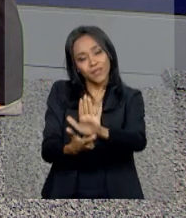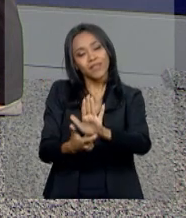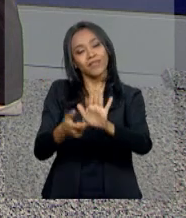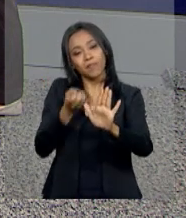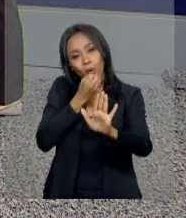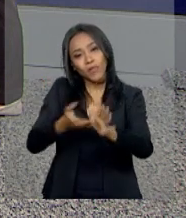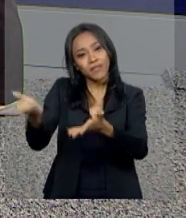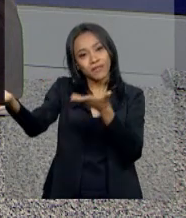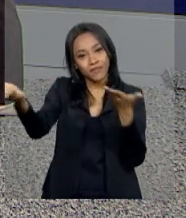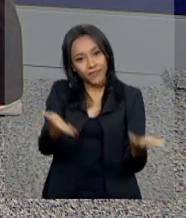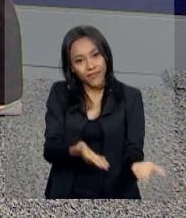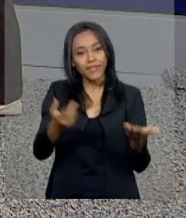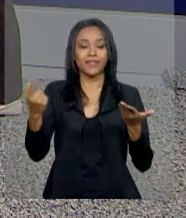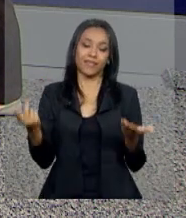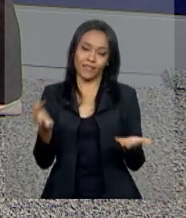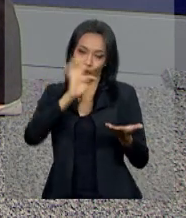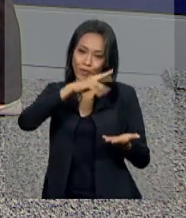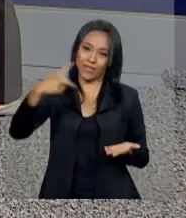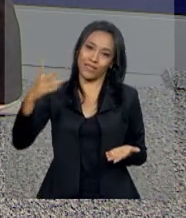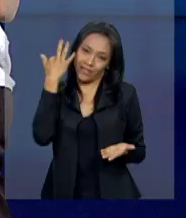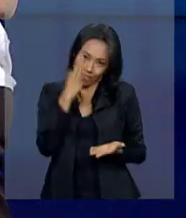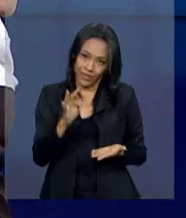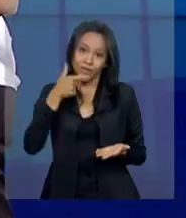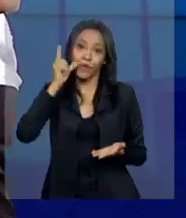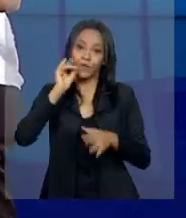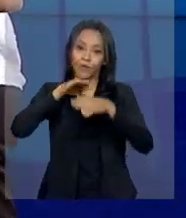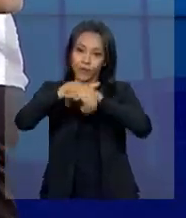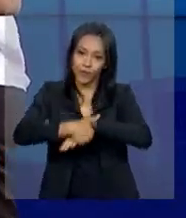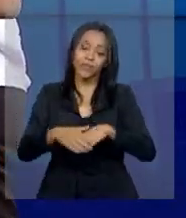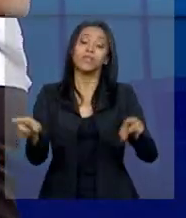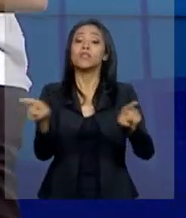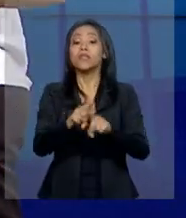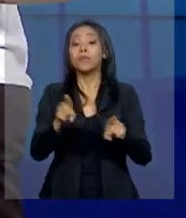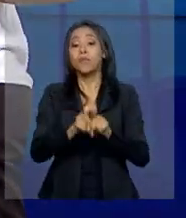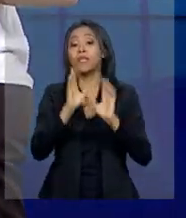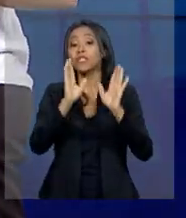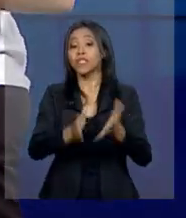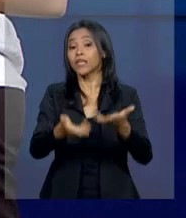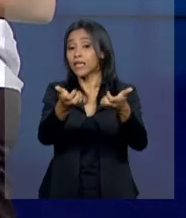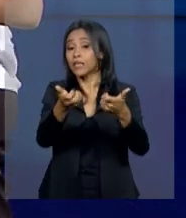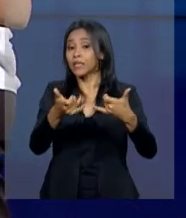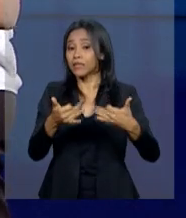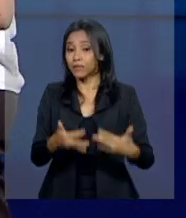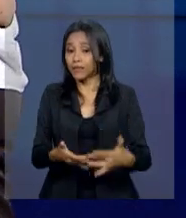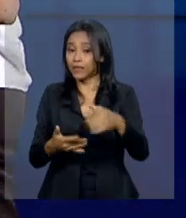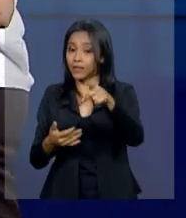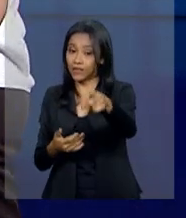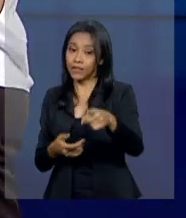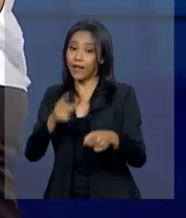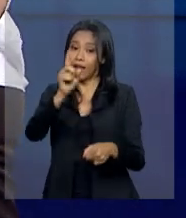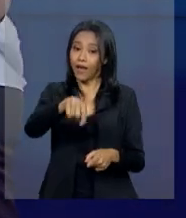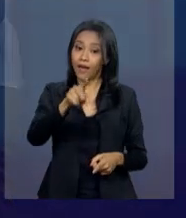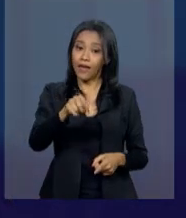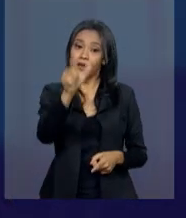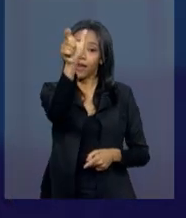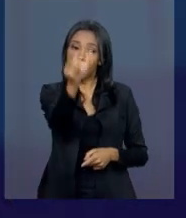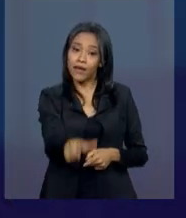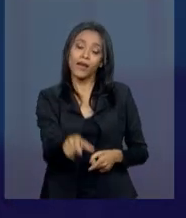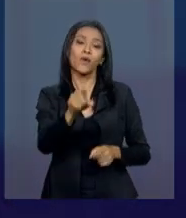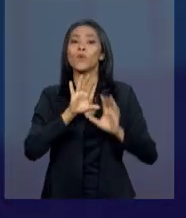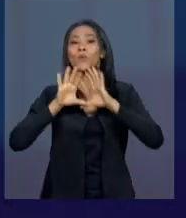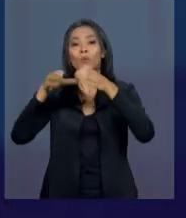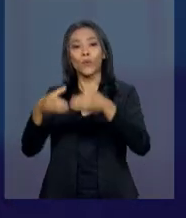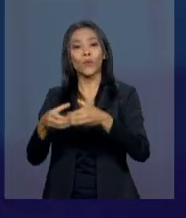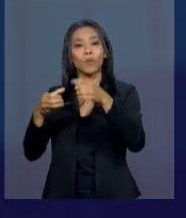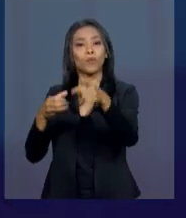as boas-vindas ao presidente francês ontem à noite. Quem também já está falando sobre a Assembleia da ONU nas redes sociais é o grupo coreano